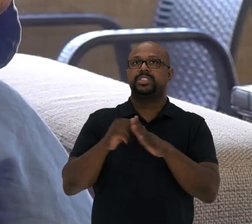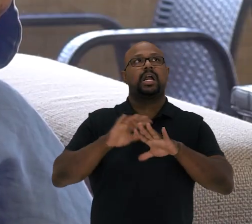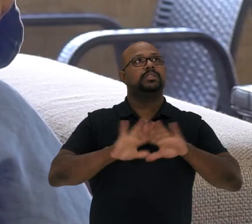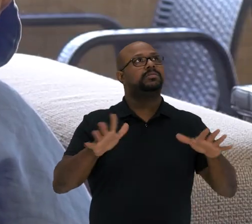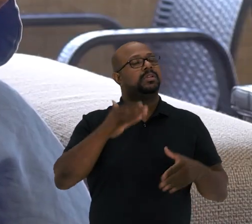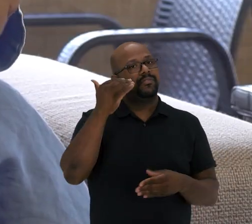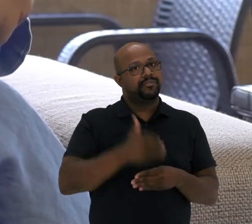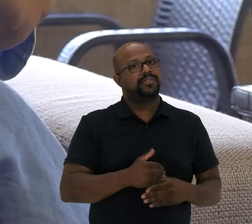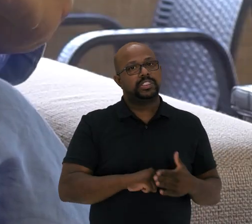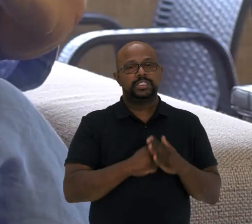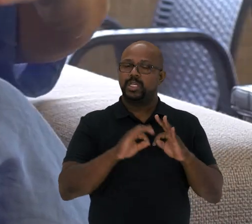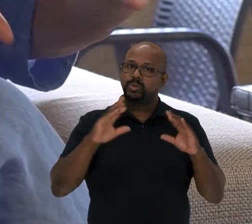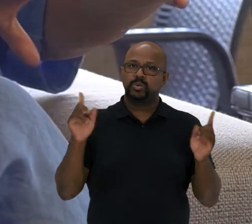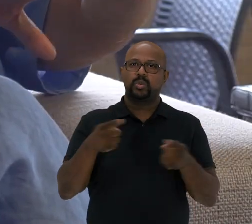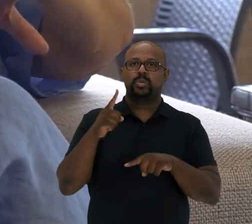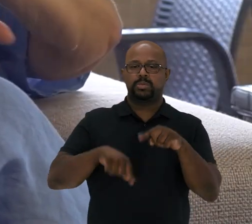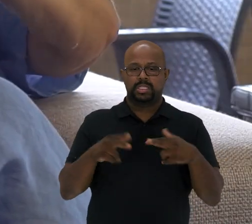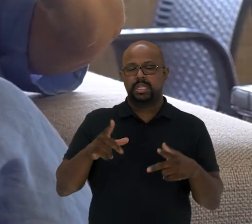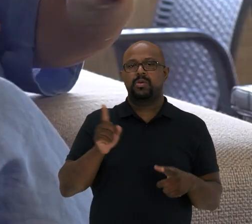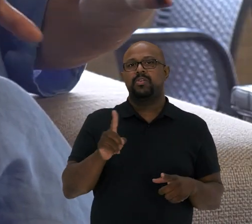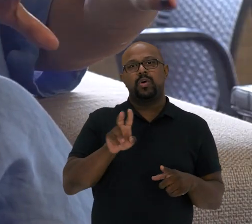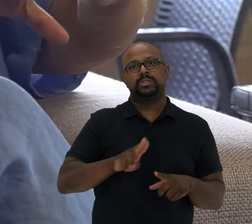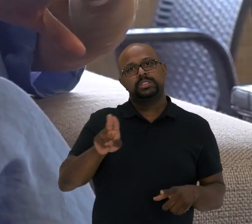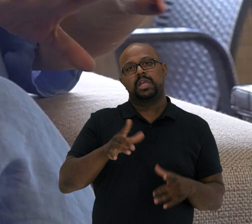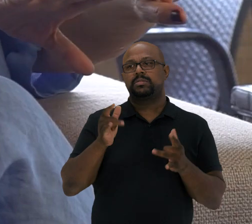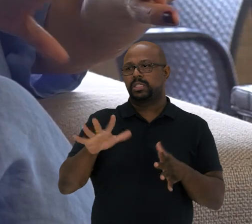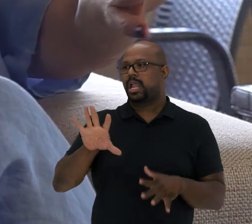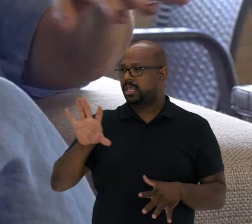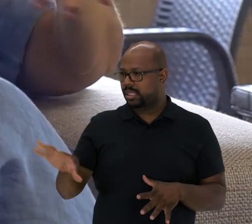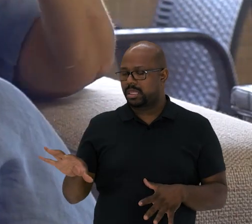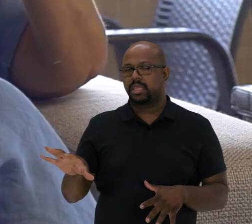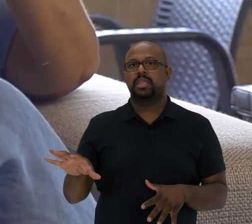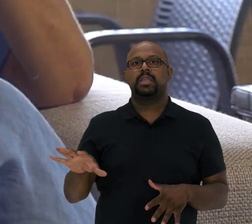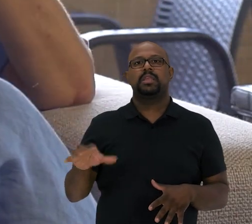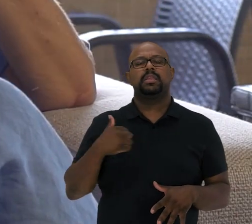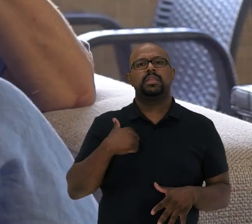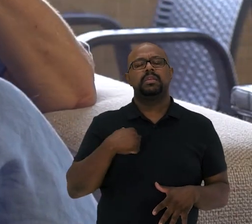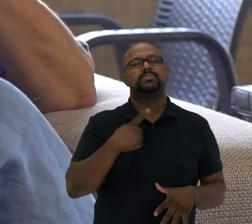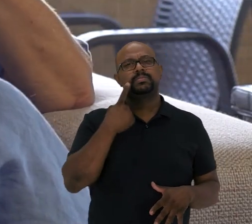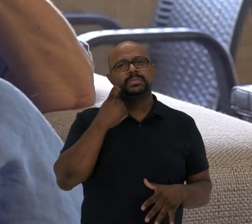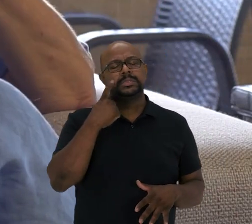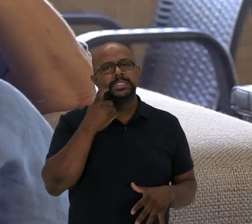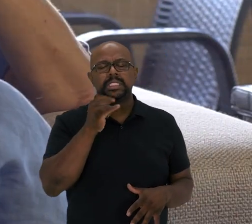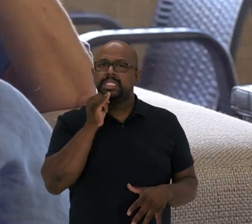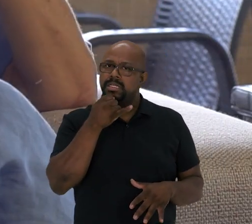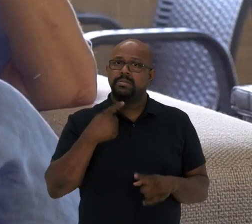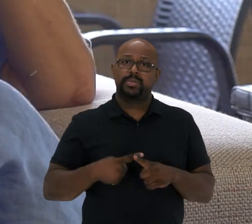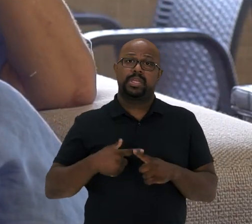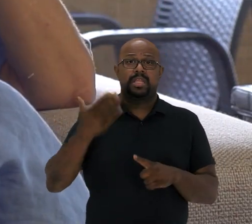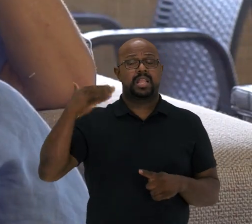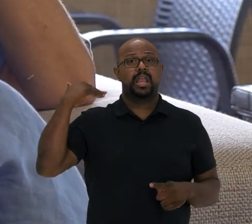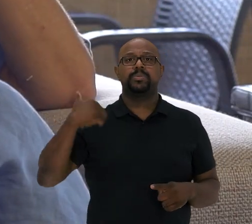tá fechado. Fechei, tá todo o material que não foi utilizado tá nesse canto. E eu lamentei profundamente,